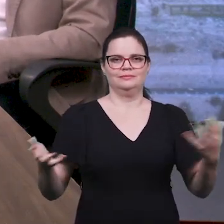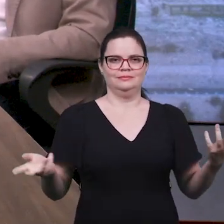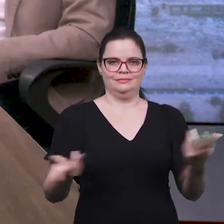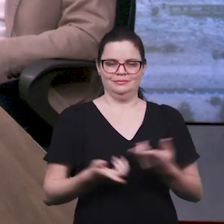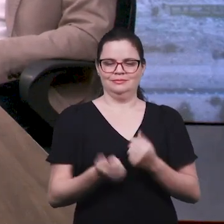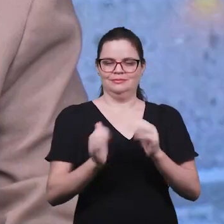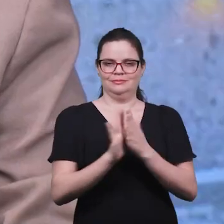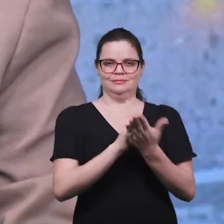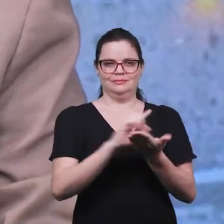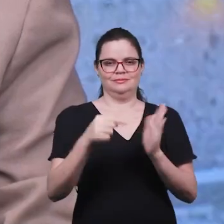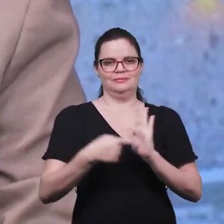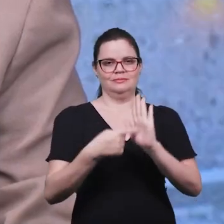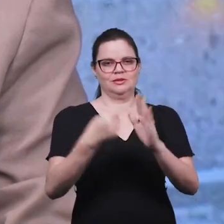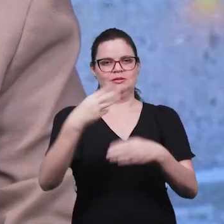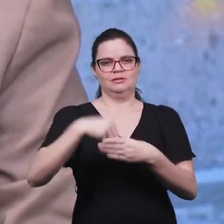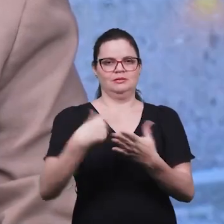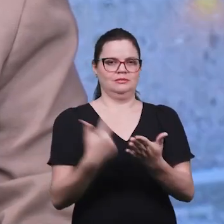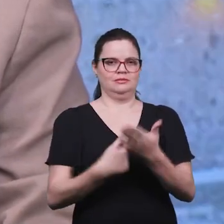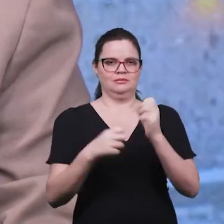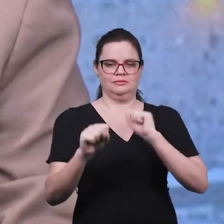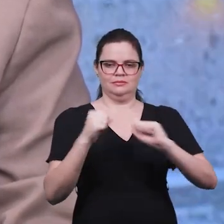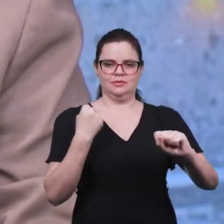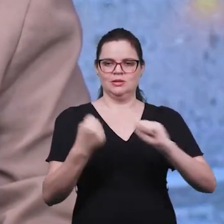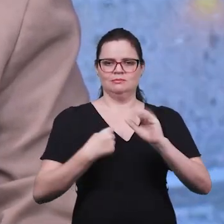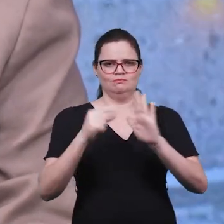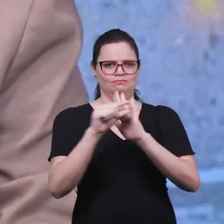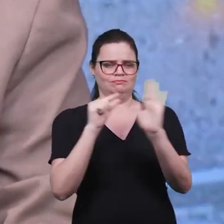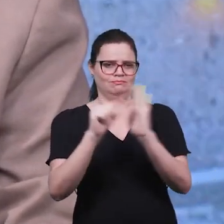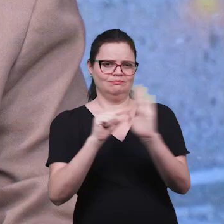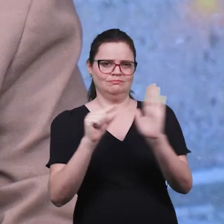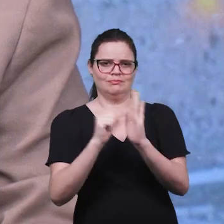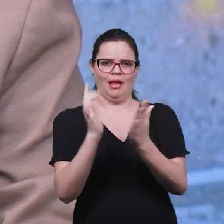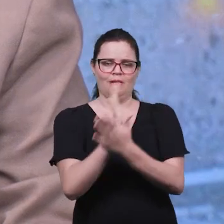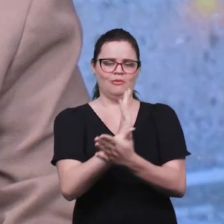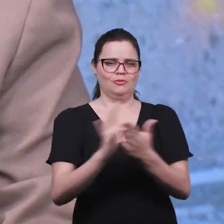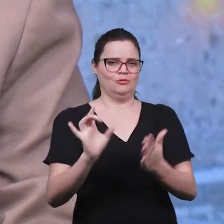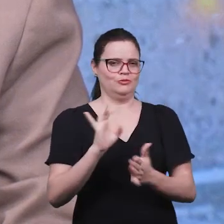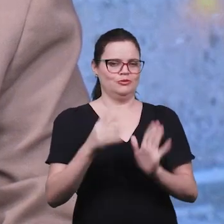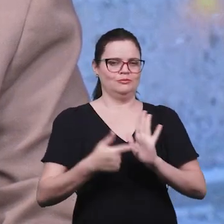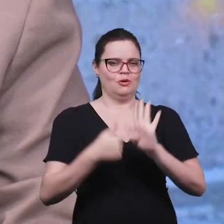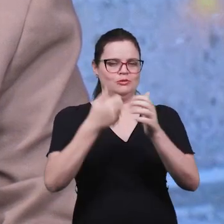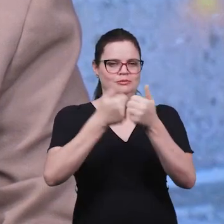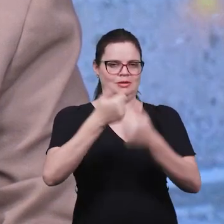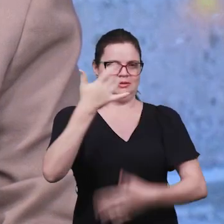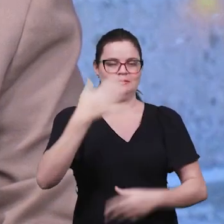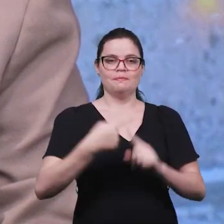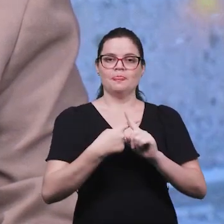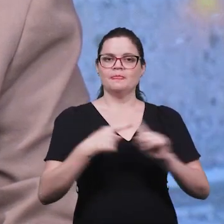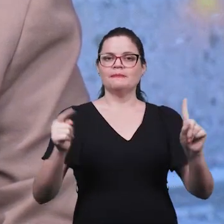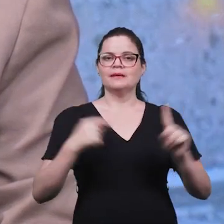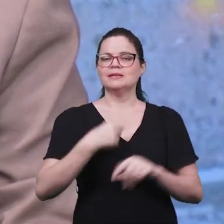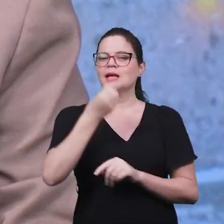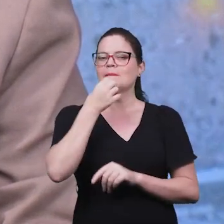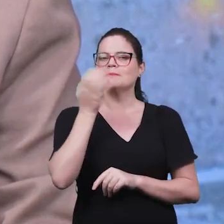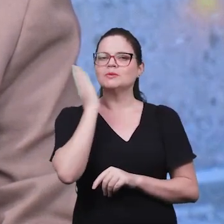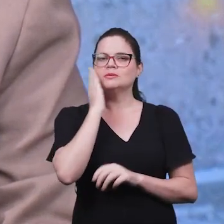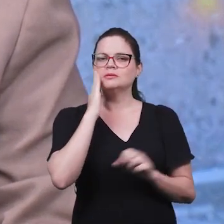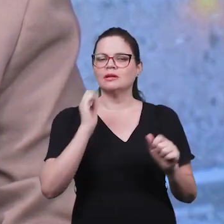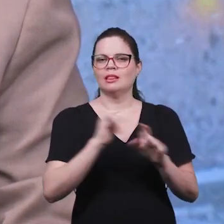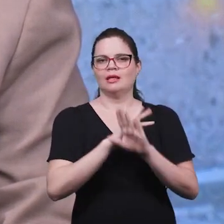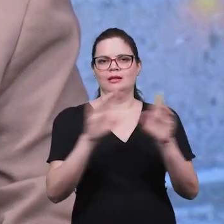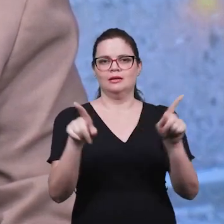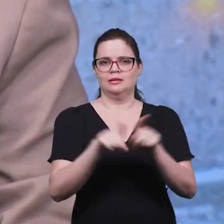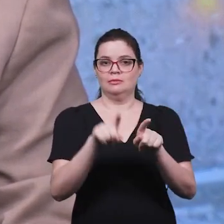maravilhosa a palavra. No livro de Salmos, nós mencionamos apenas alguns, né, Salmos, mas vale a pena